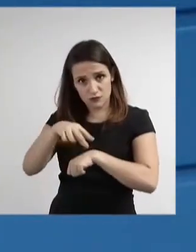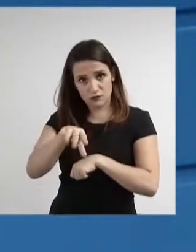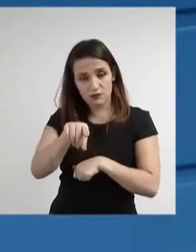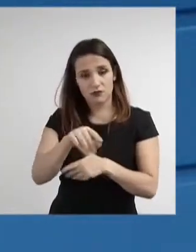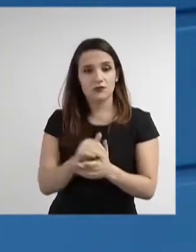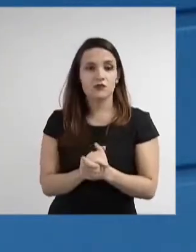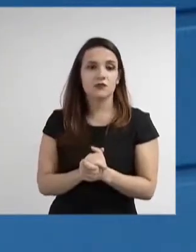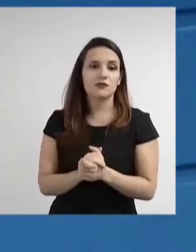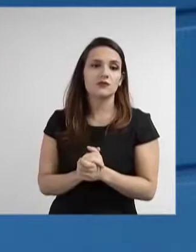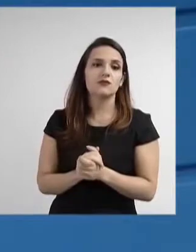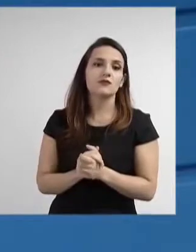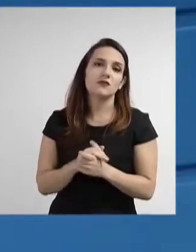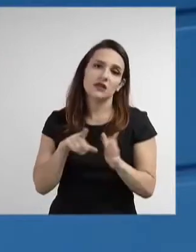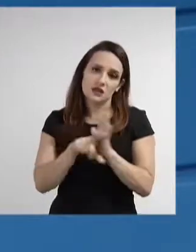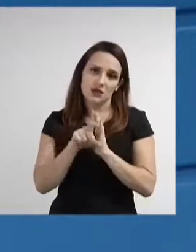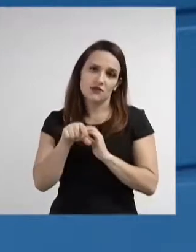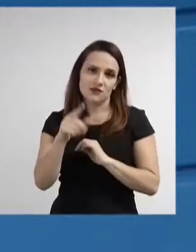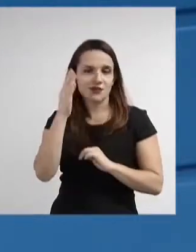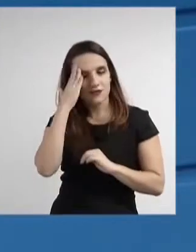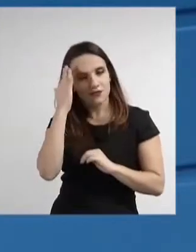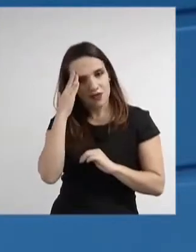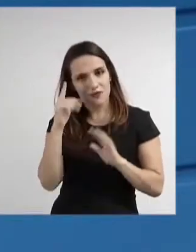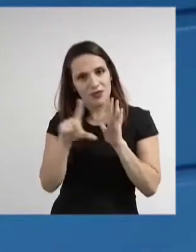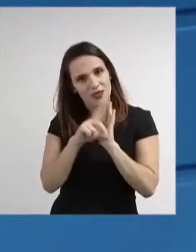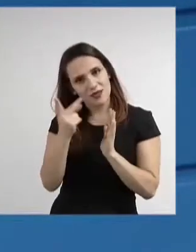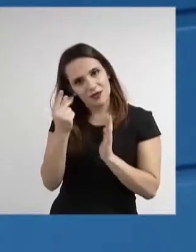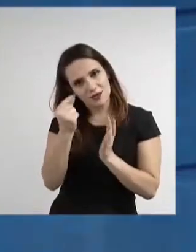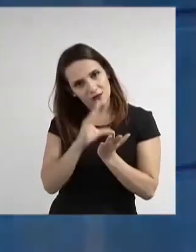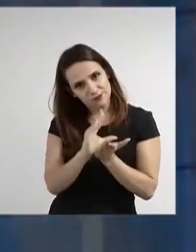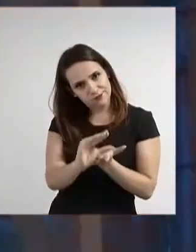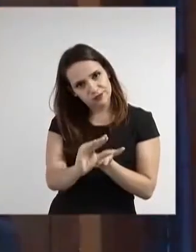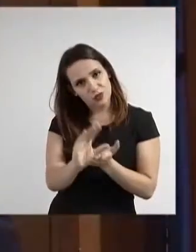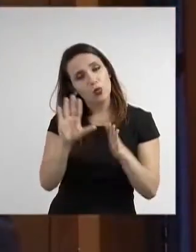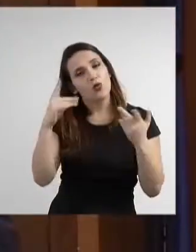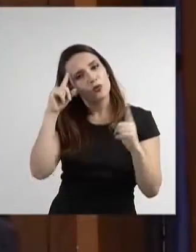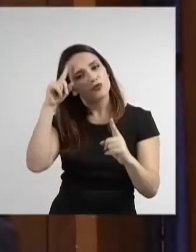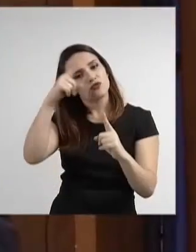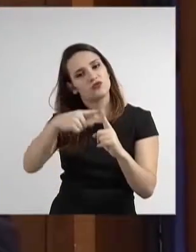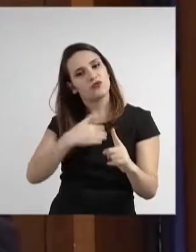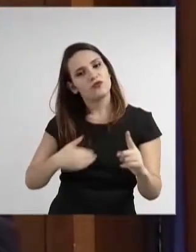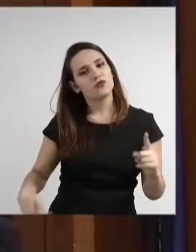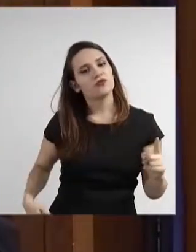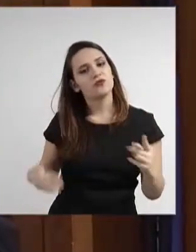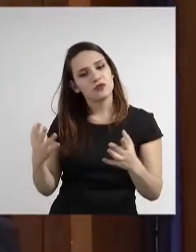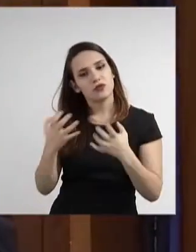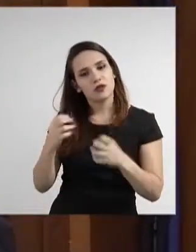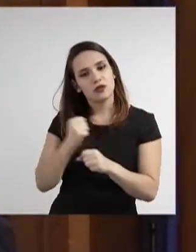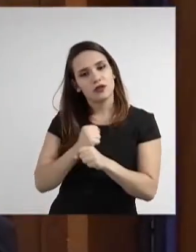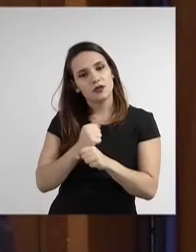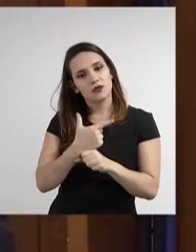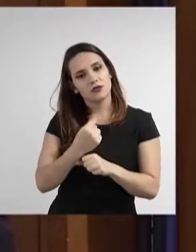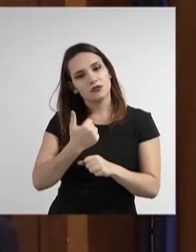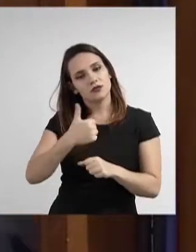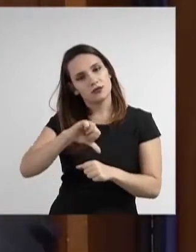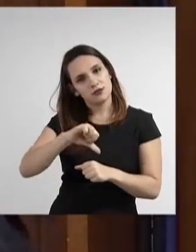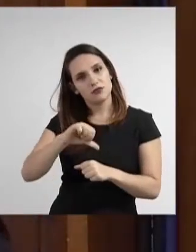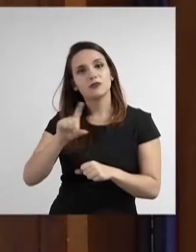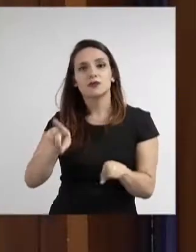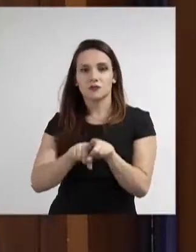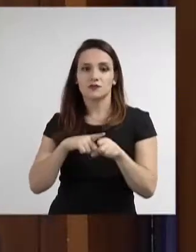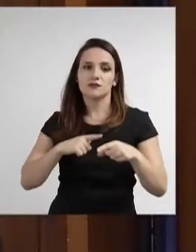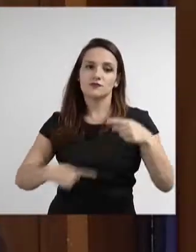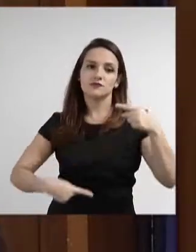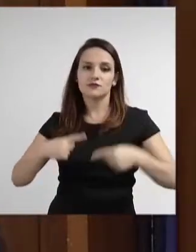já teve a oportunidade de ouvir do próprio governador qual é o objetivo que ele tem em relação a 2019, inclusive a